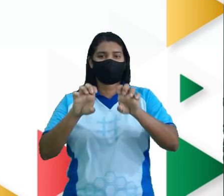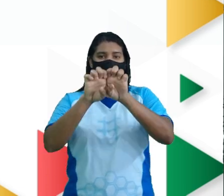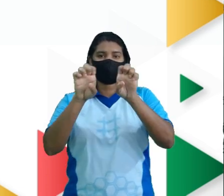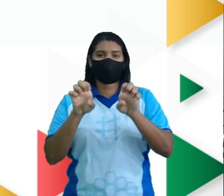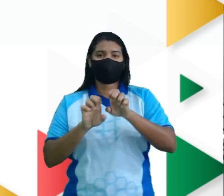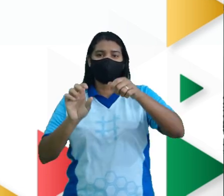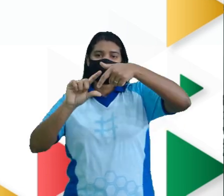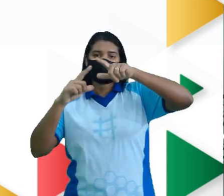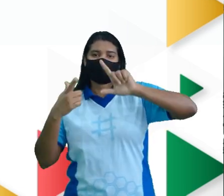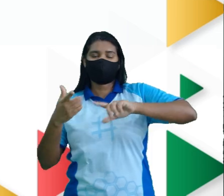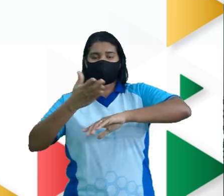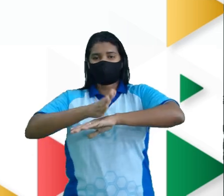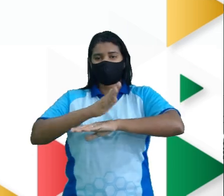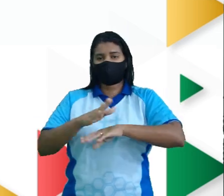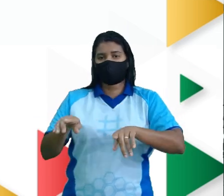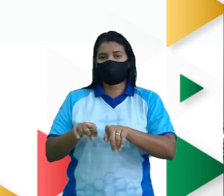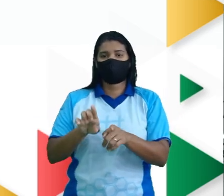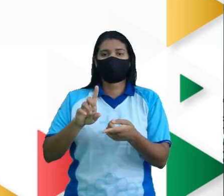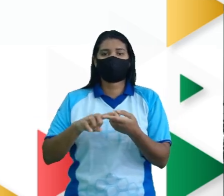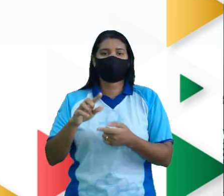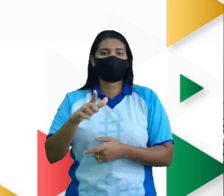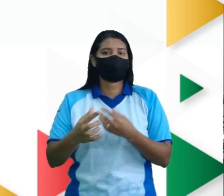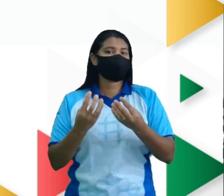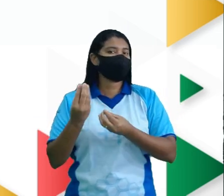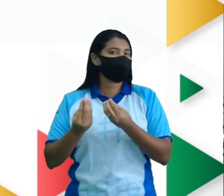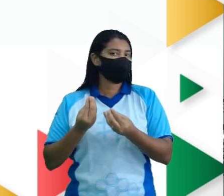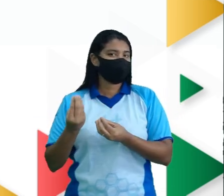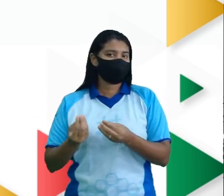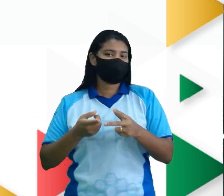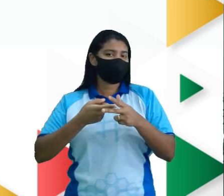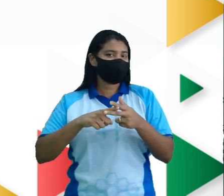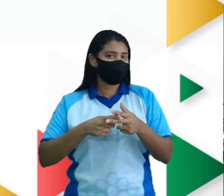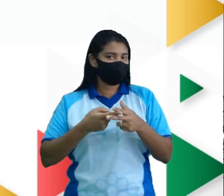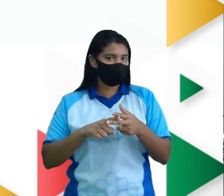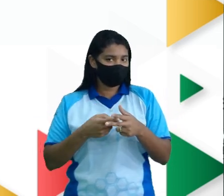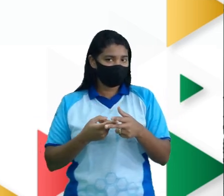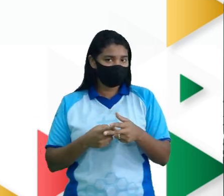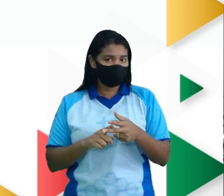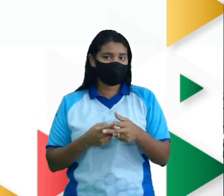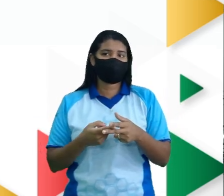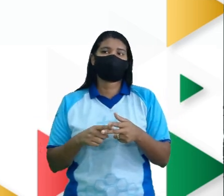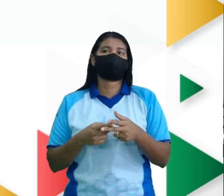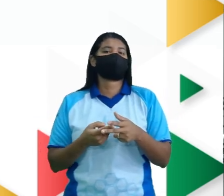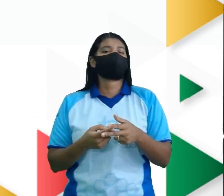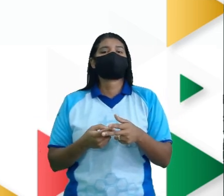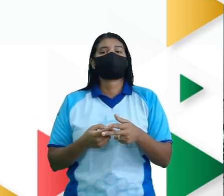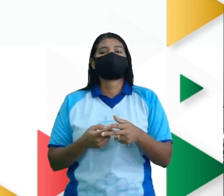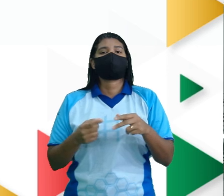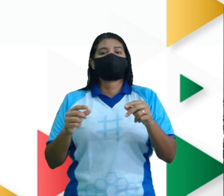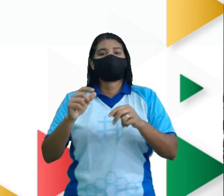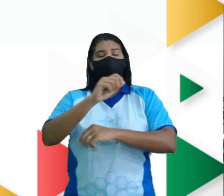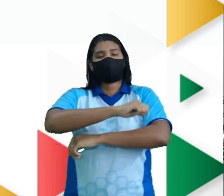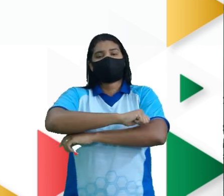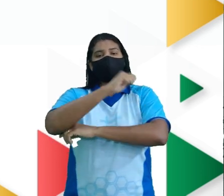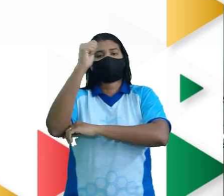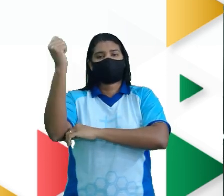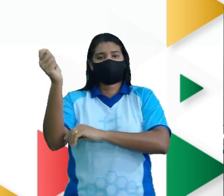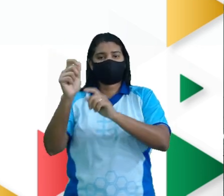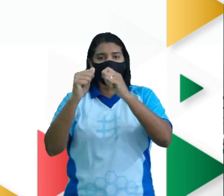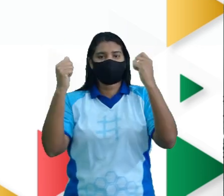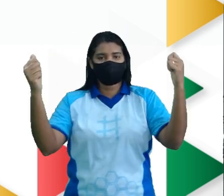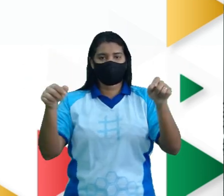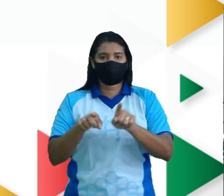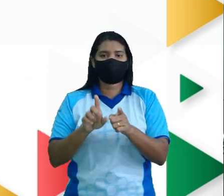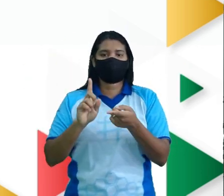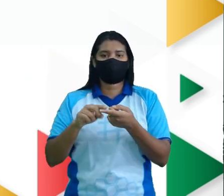prática, não tem como você não trabalhar numa oficina, né, de montagem de esquadrilha para janelas. Enfim, você